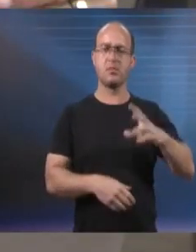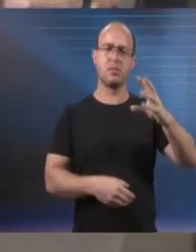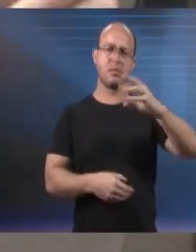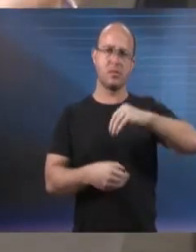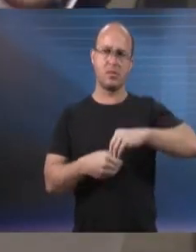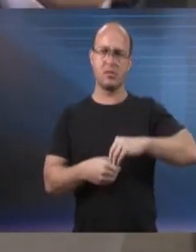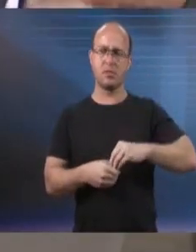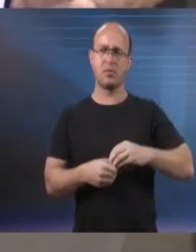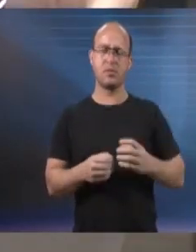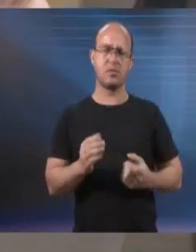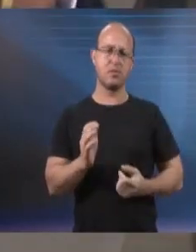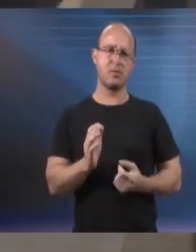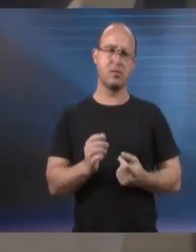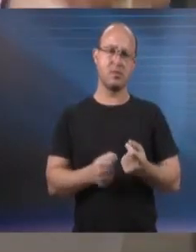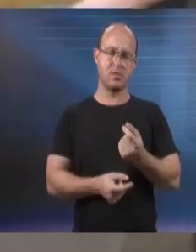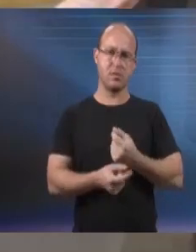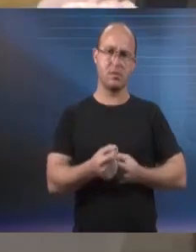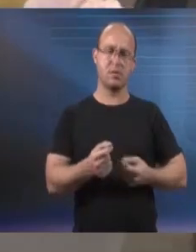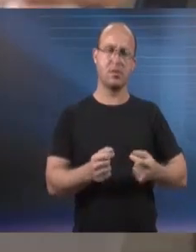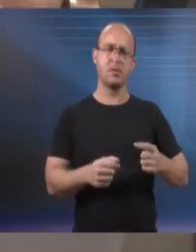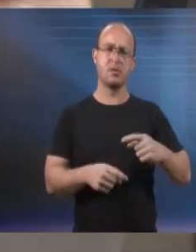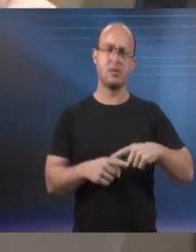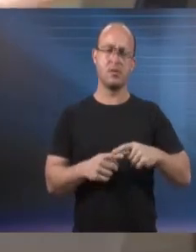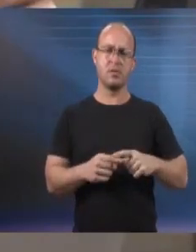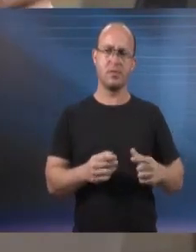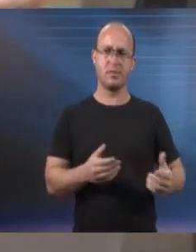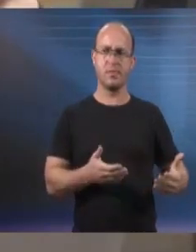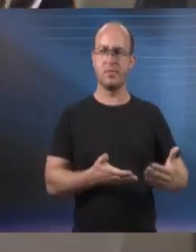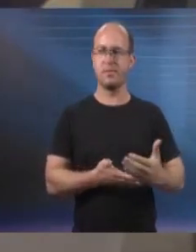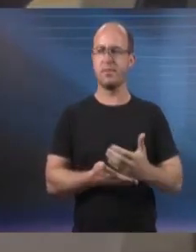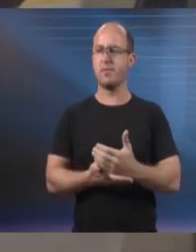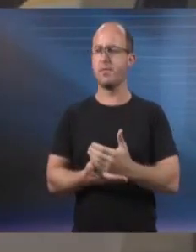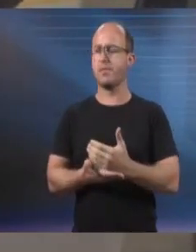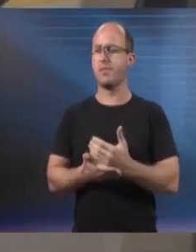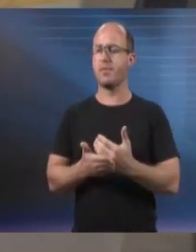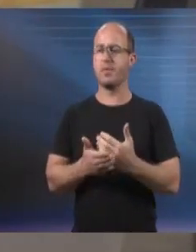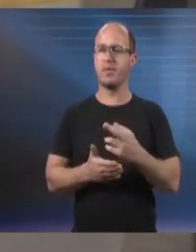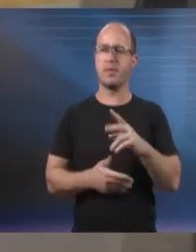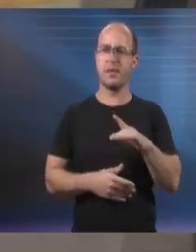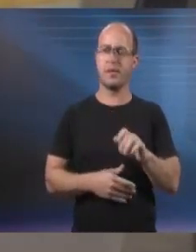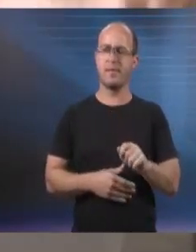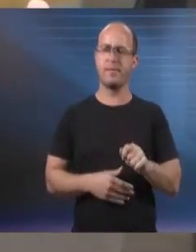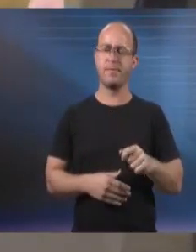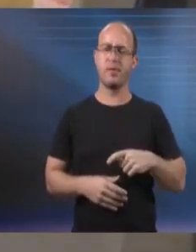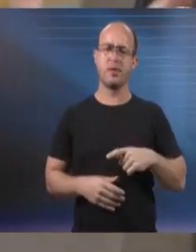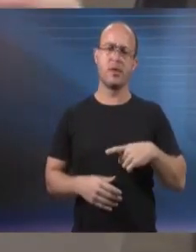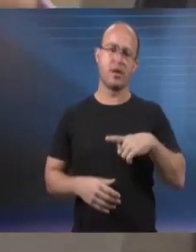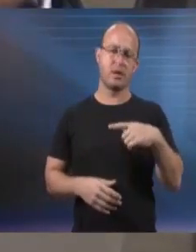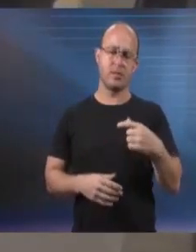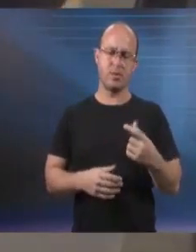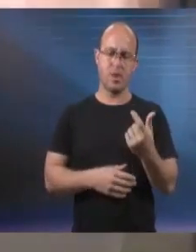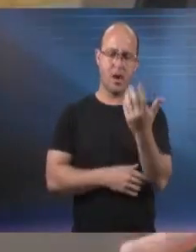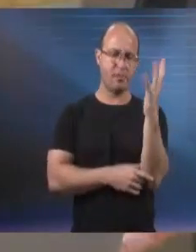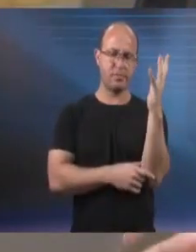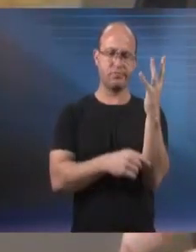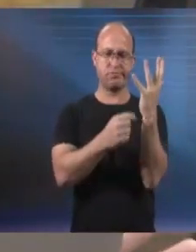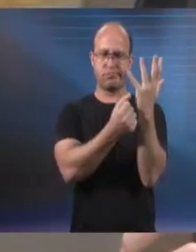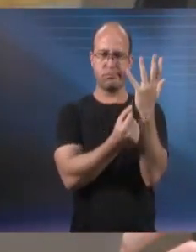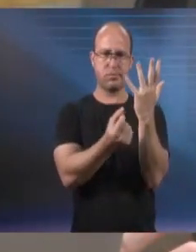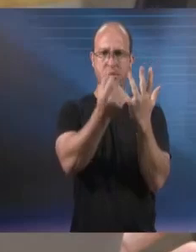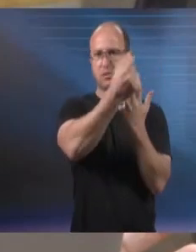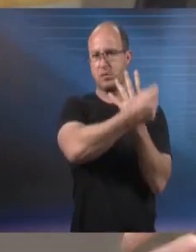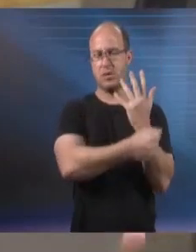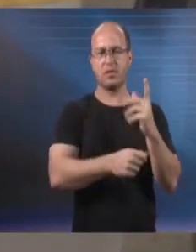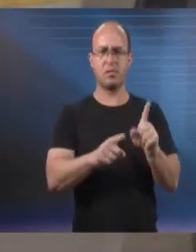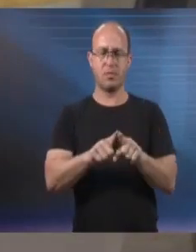condições financeiras, as receitas. O Estado não tem uma planta que dá dinheiro, nem tem uma máquina de fazer